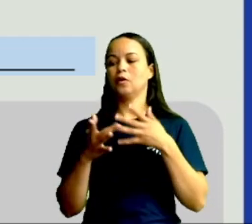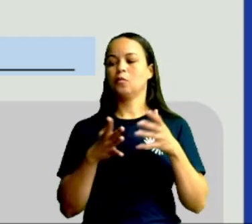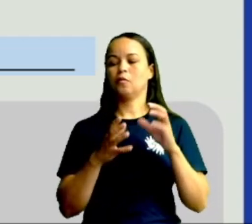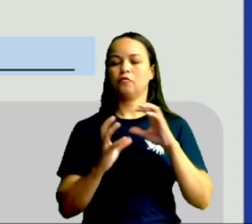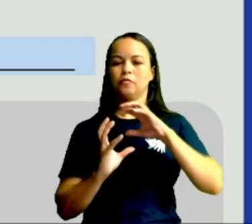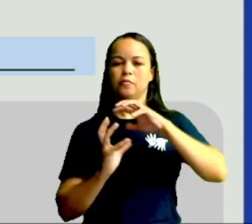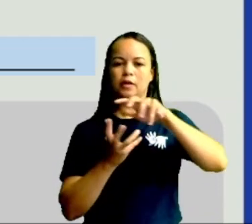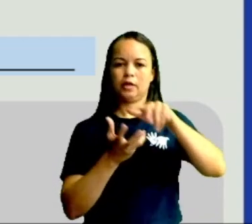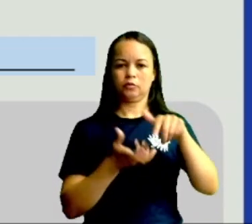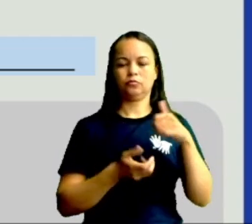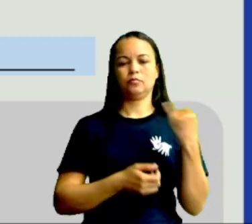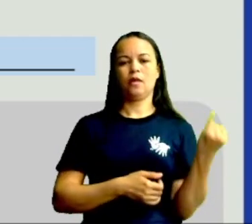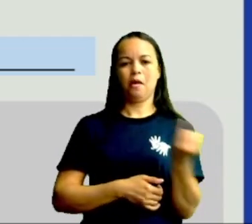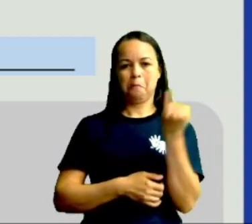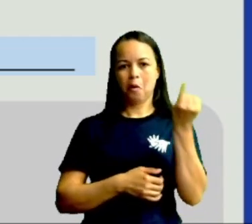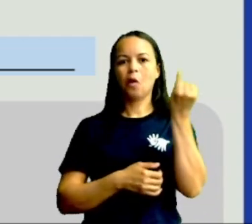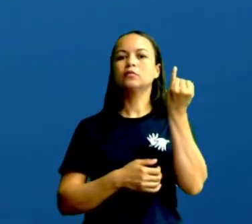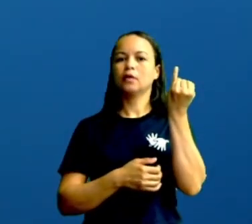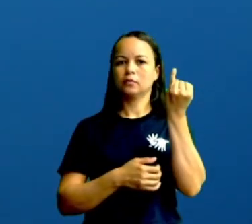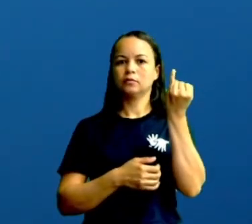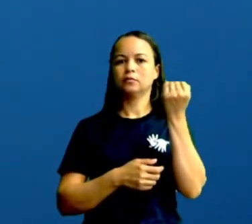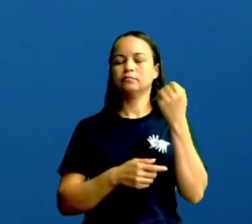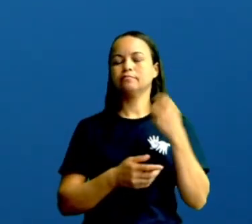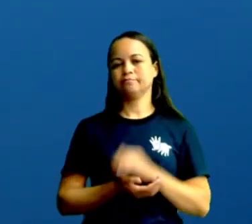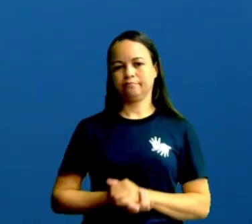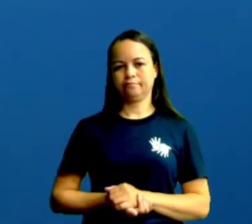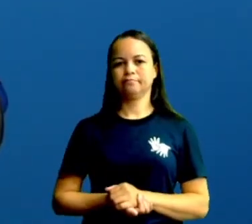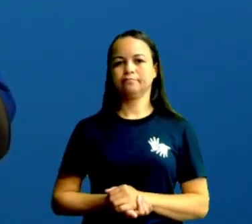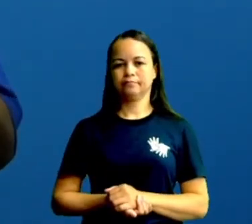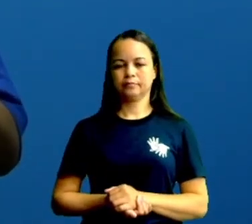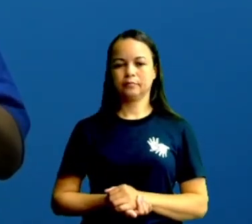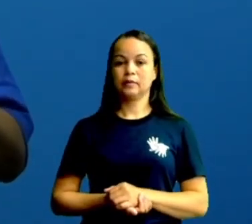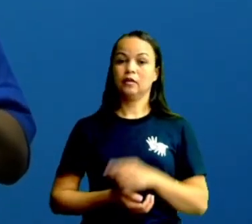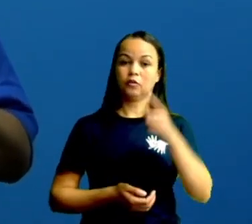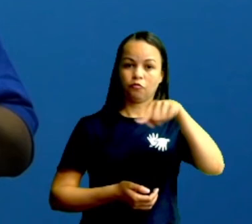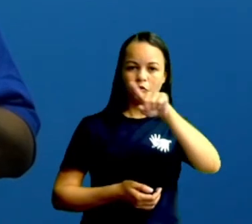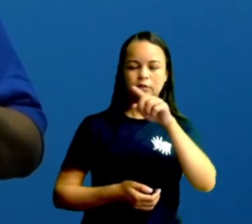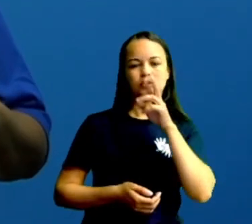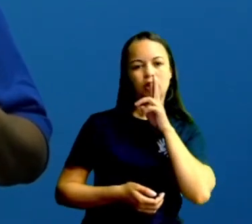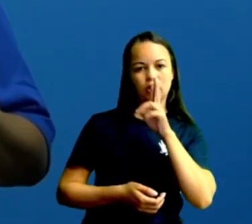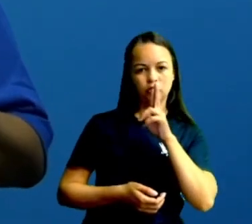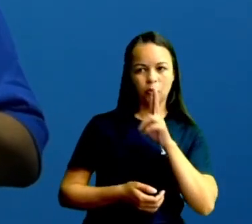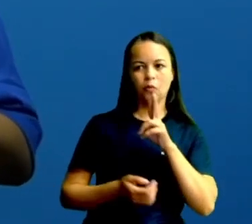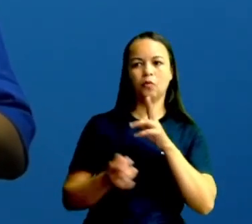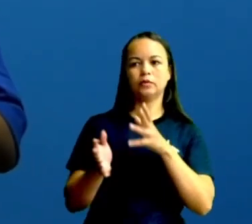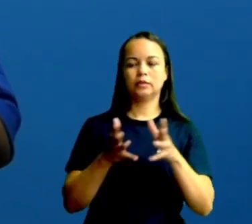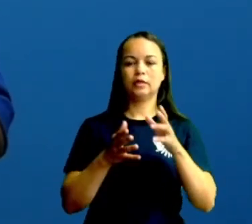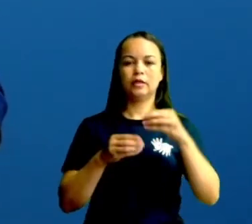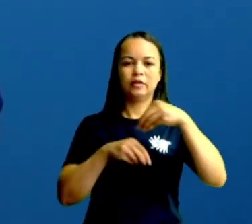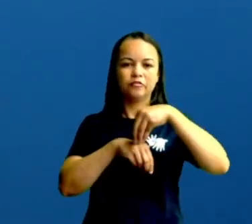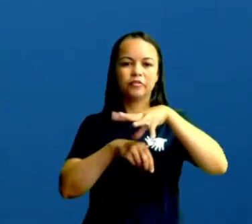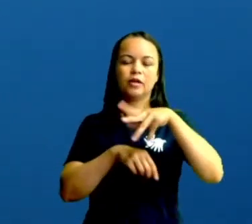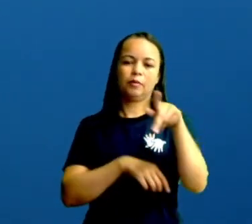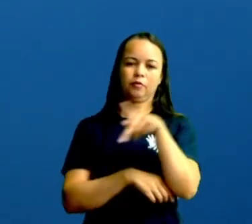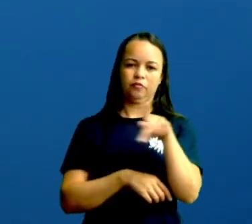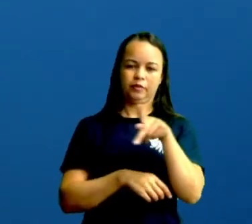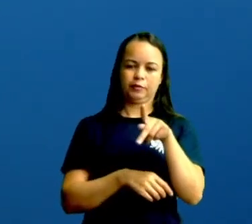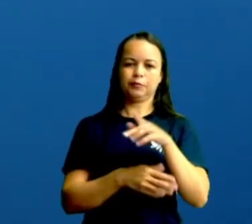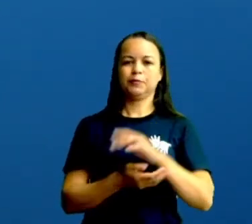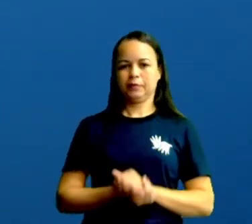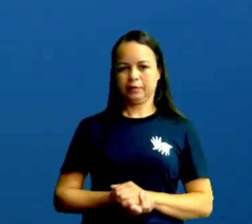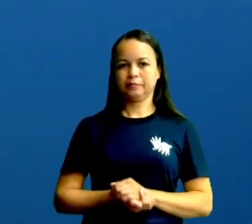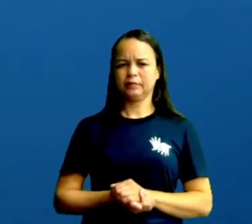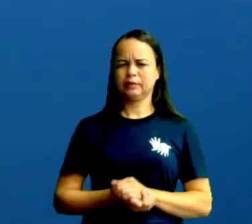planeta Terra são importantes? Olha para cá. Então, respondam e manda para a professora. E aí, será